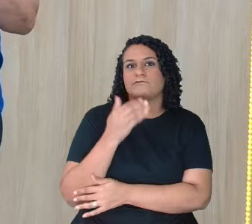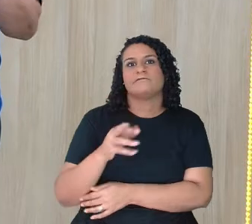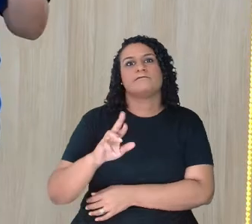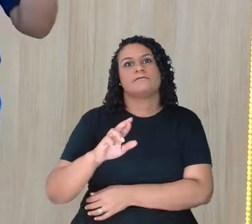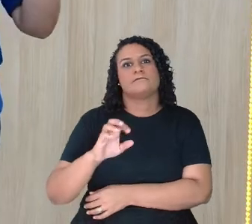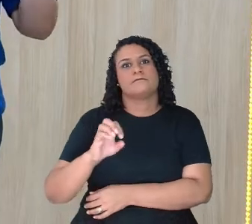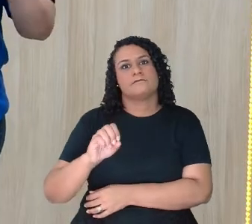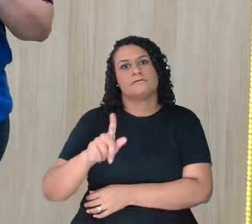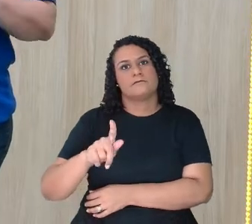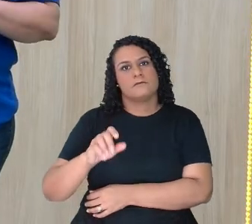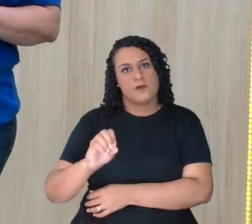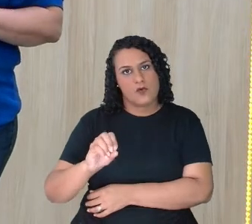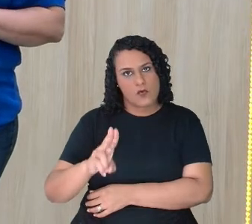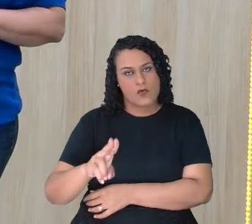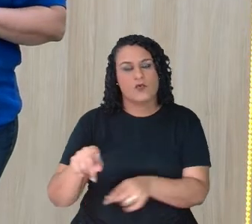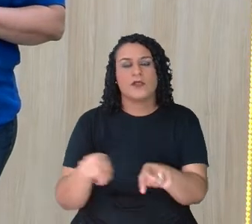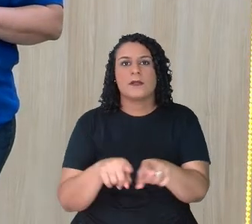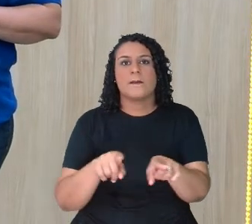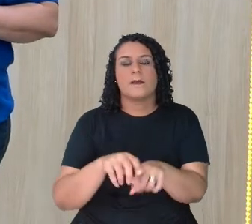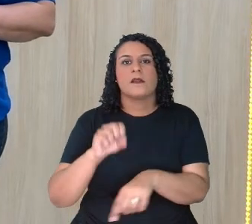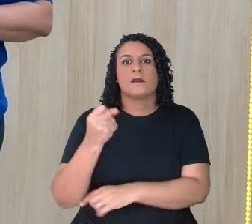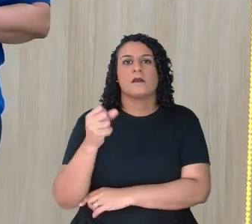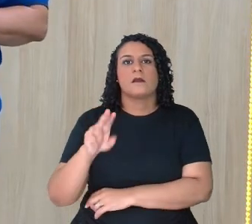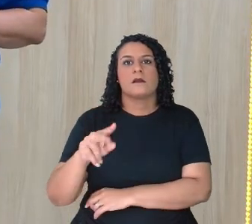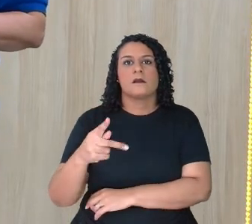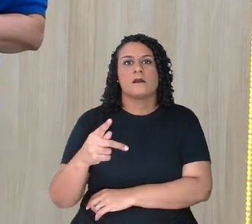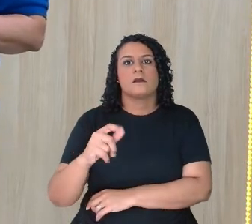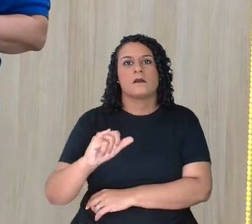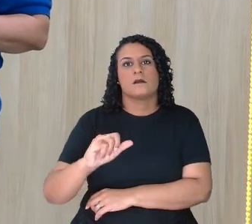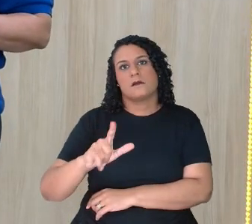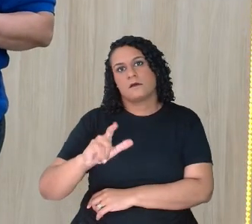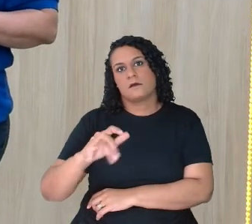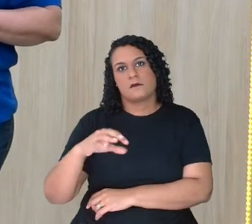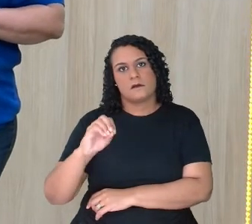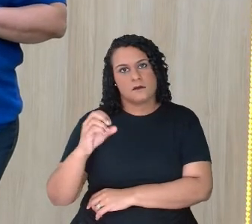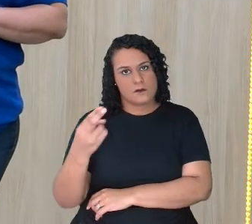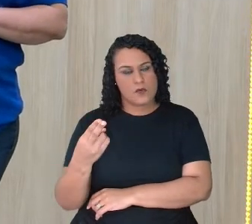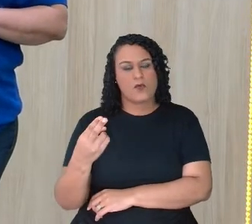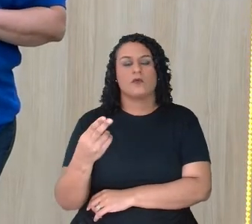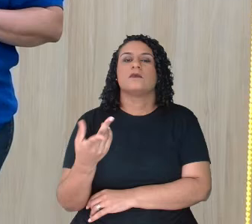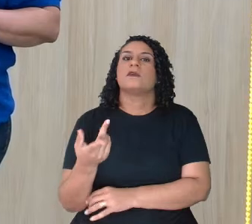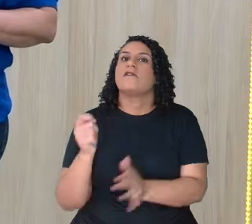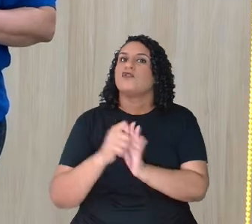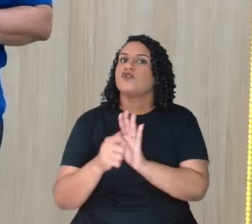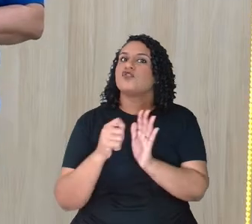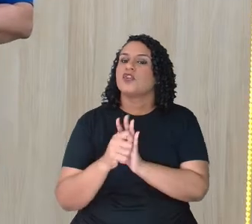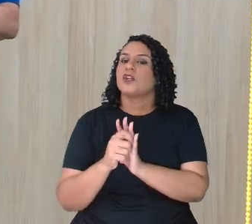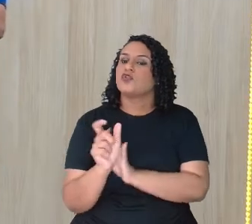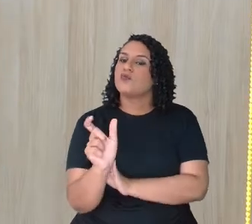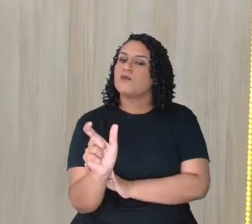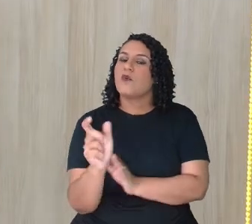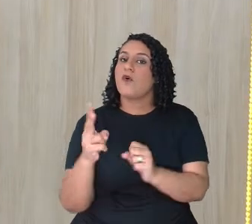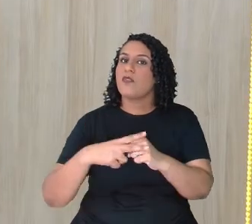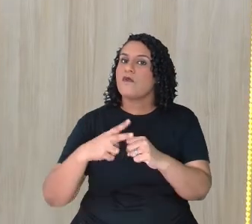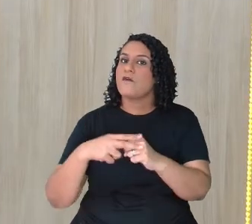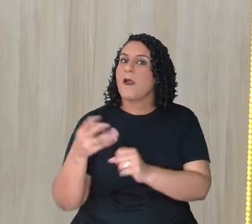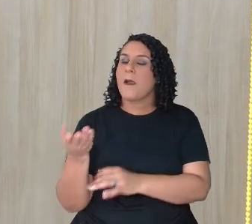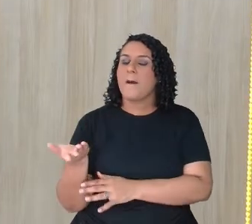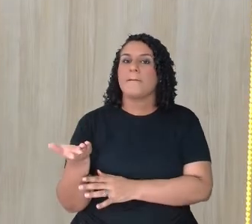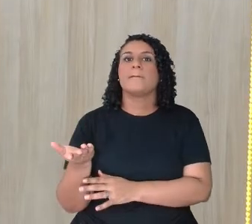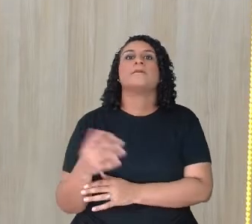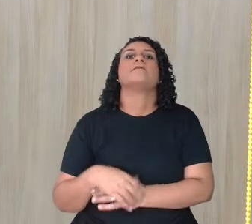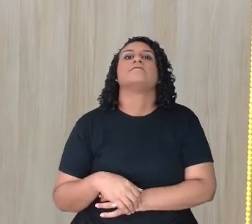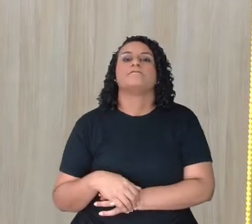rogou, suplicou, não é? Está aí no passado, não é? Alguém que suplicou, alguém que pediu,